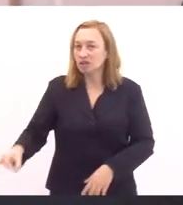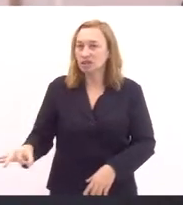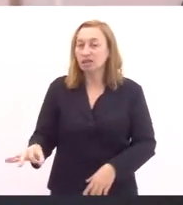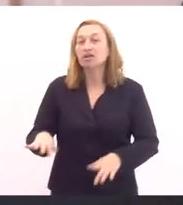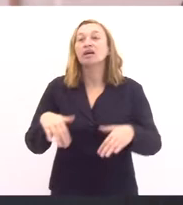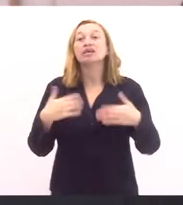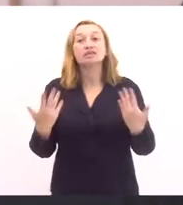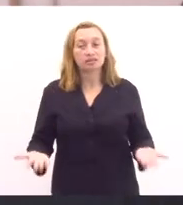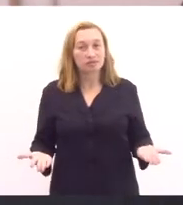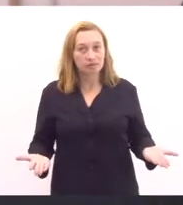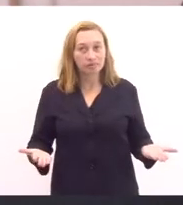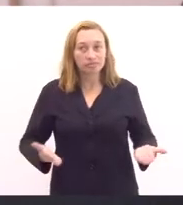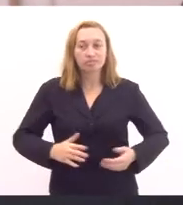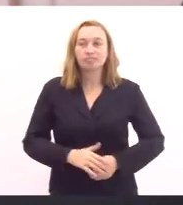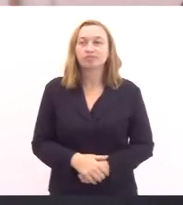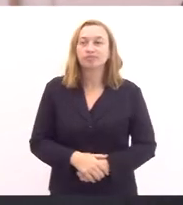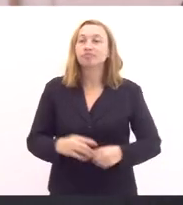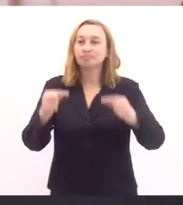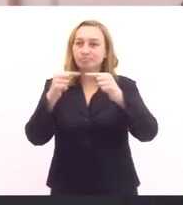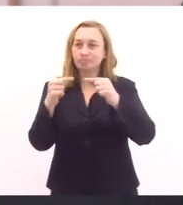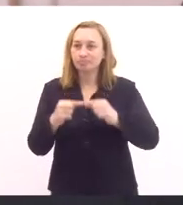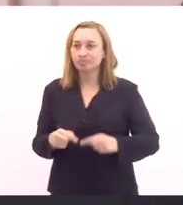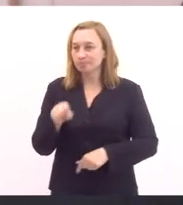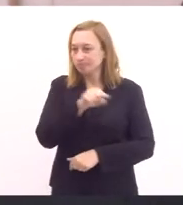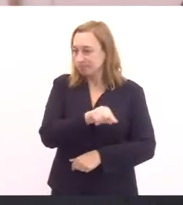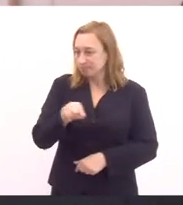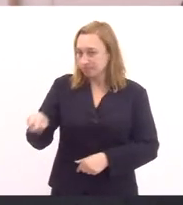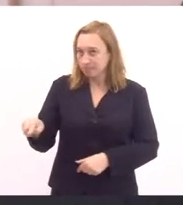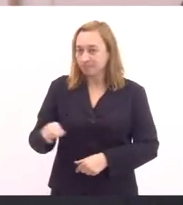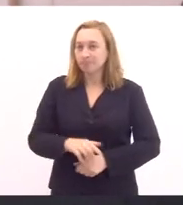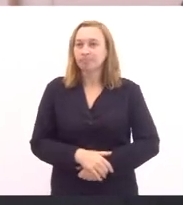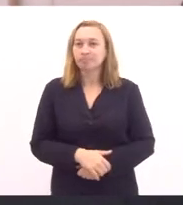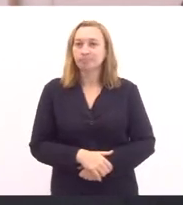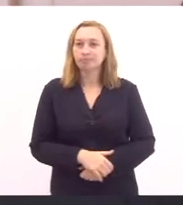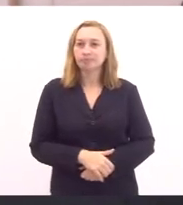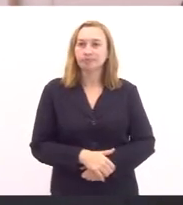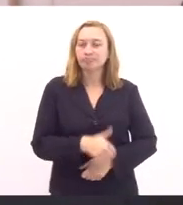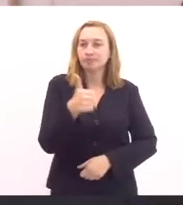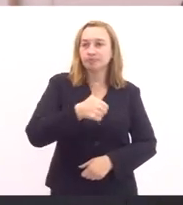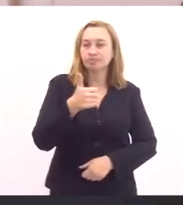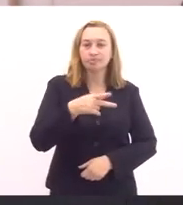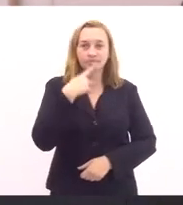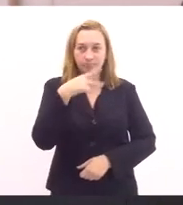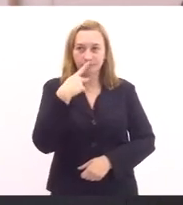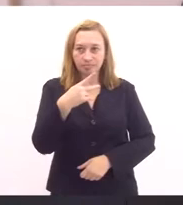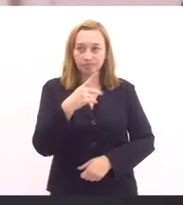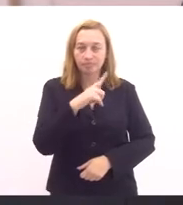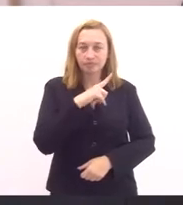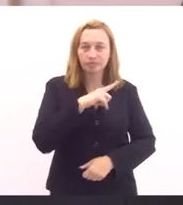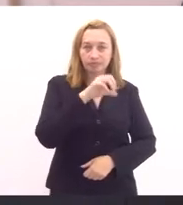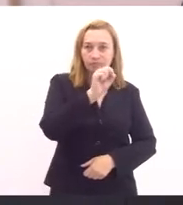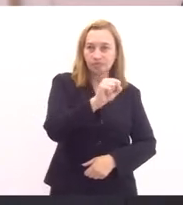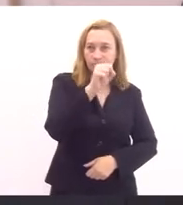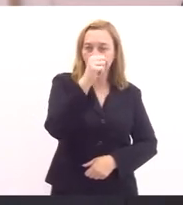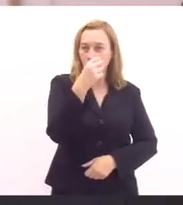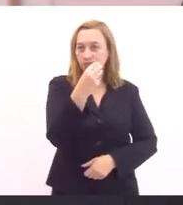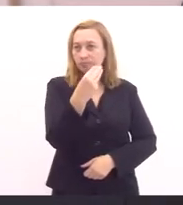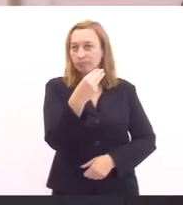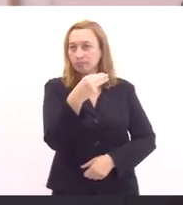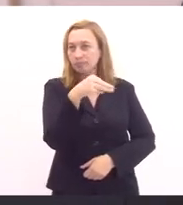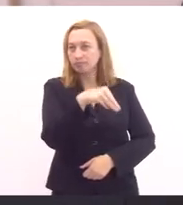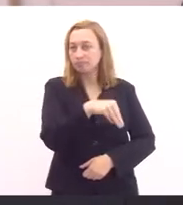então a a nós combinamos aqui algo as primeiras intervenções nós vamos ter oito minutos